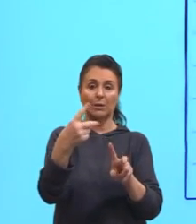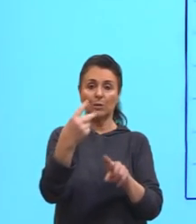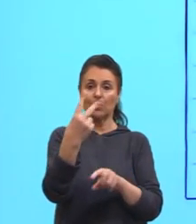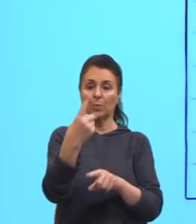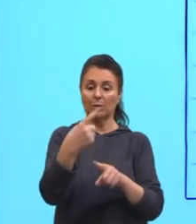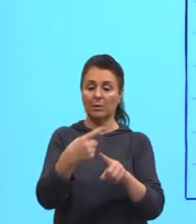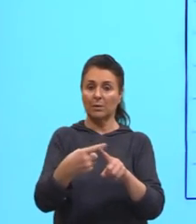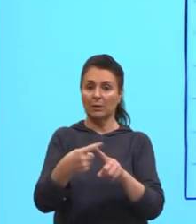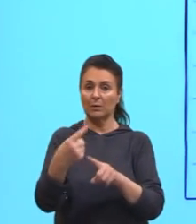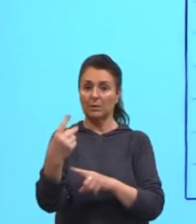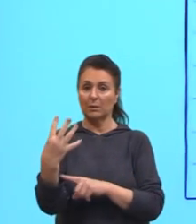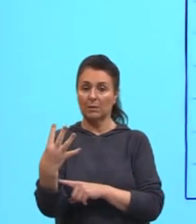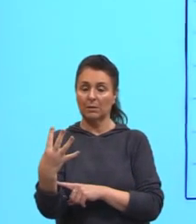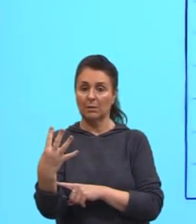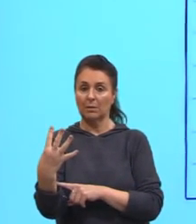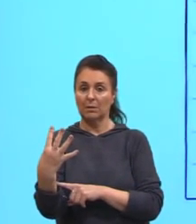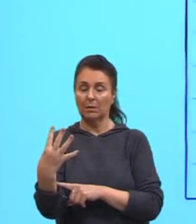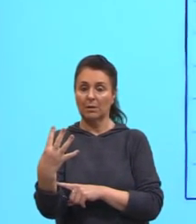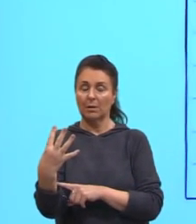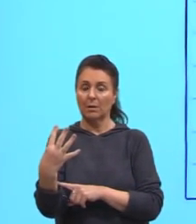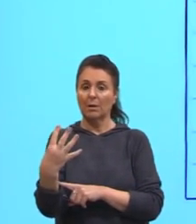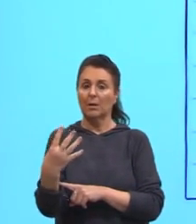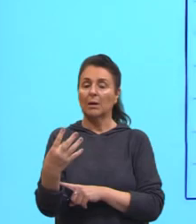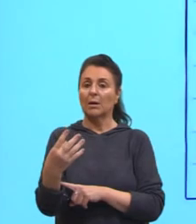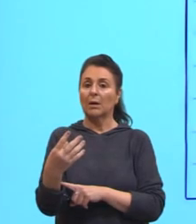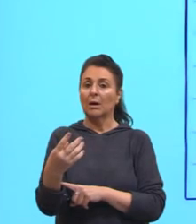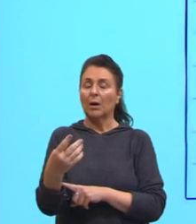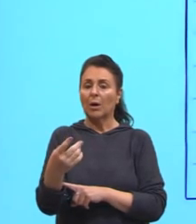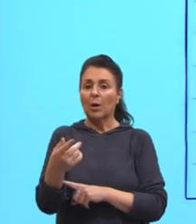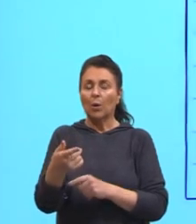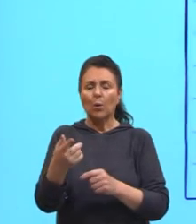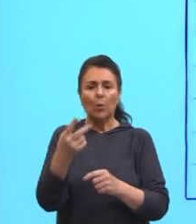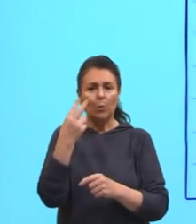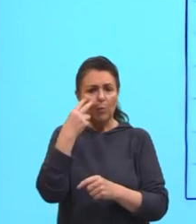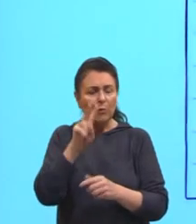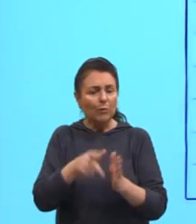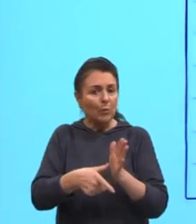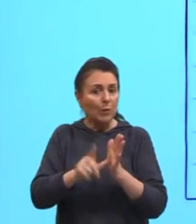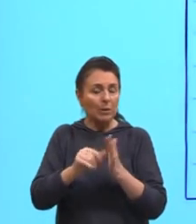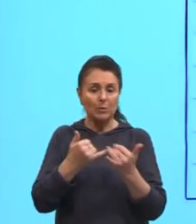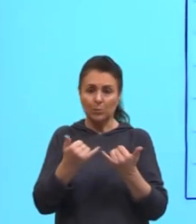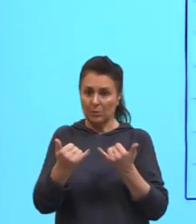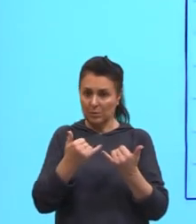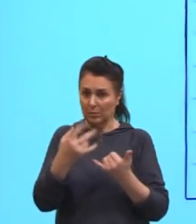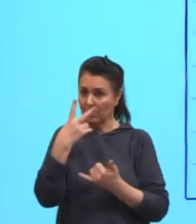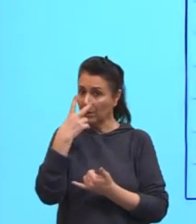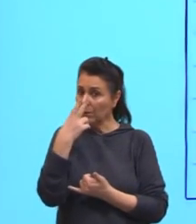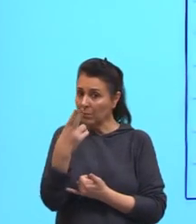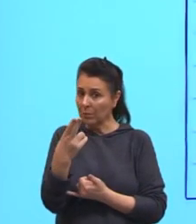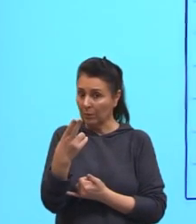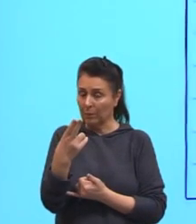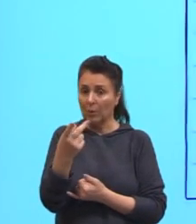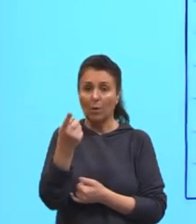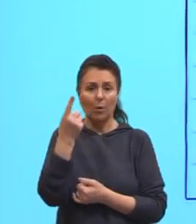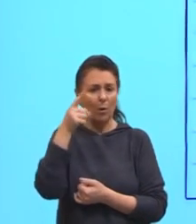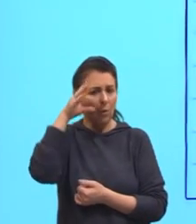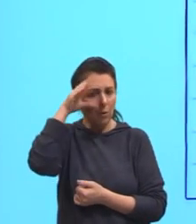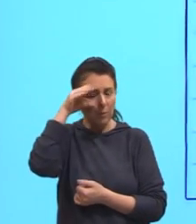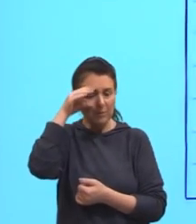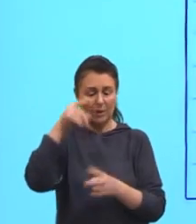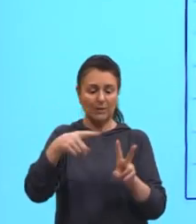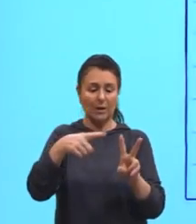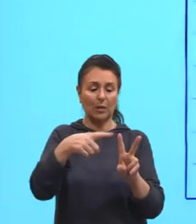x 4 assim como a propriedade que nós temos aqui em cima e esse é o mesmo exemplo Observe o seguinte é